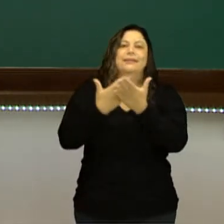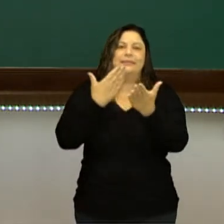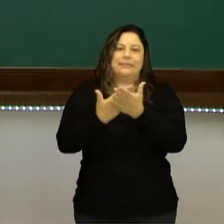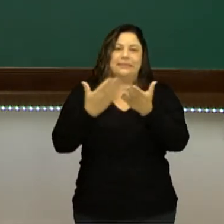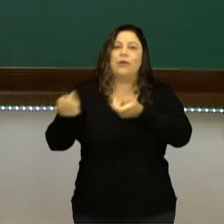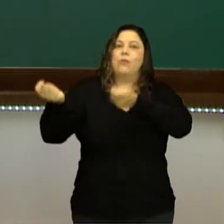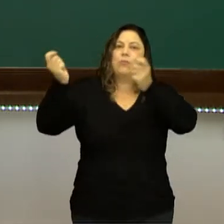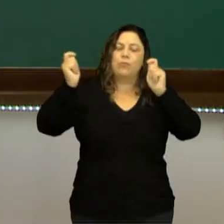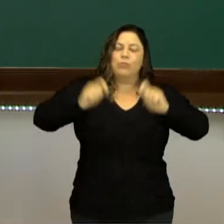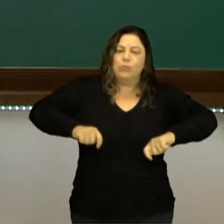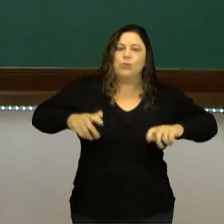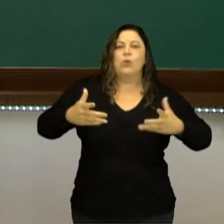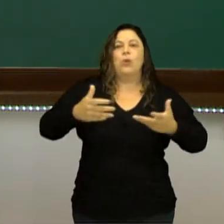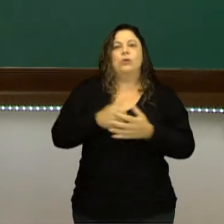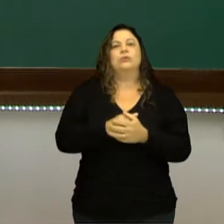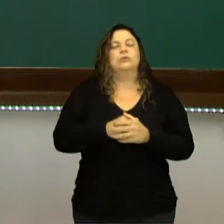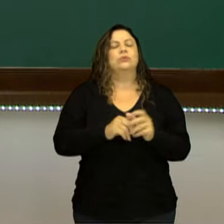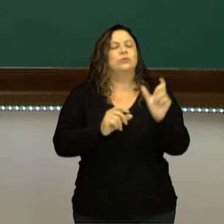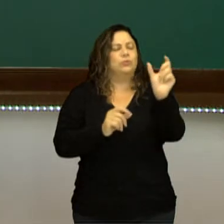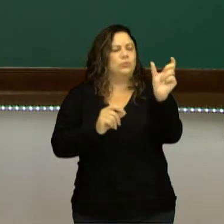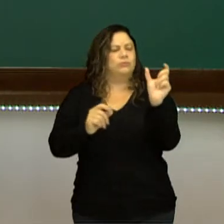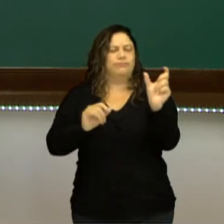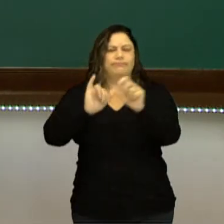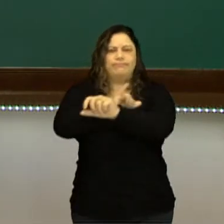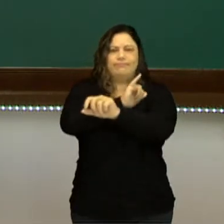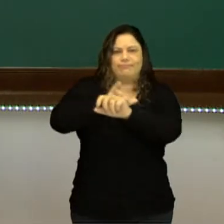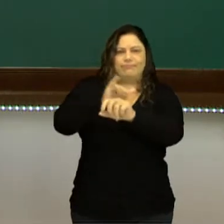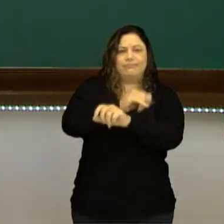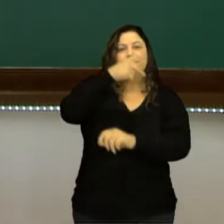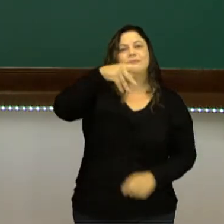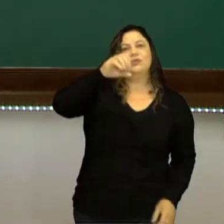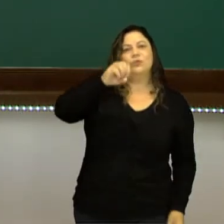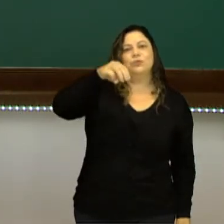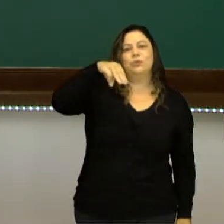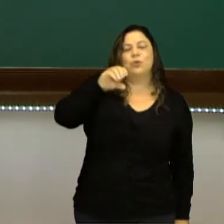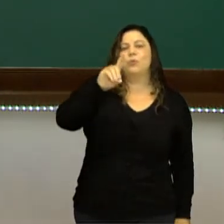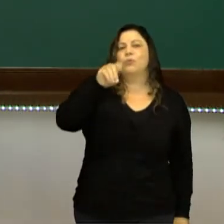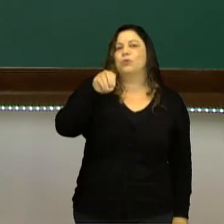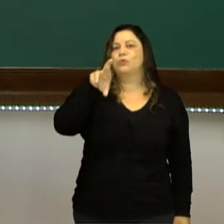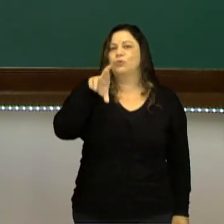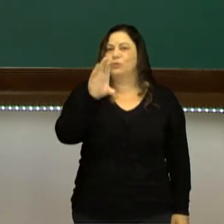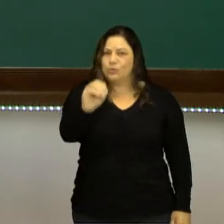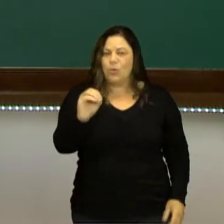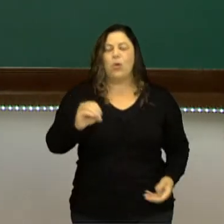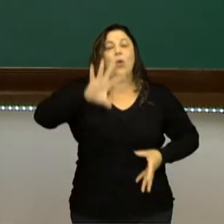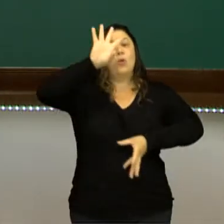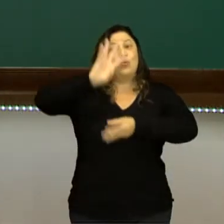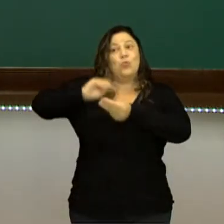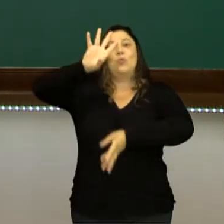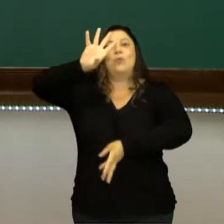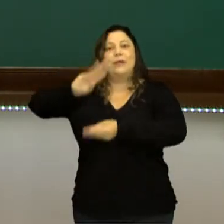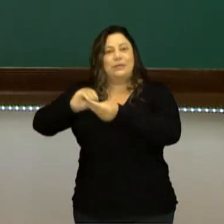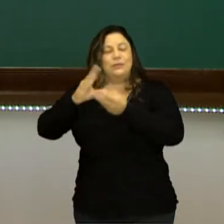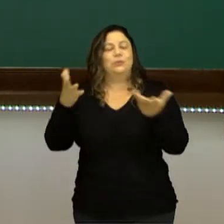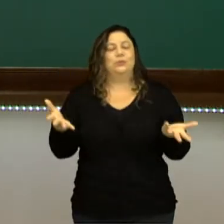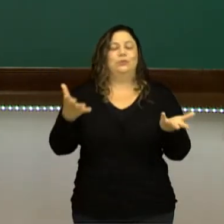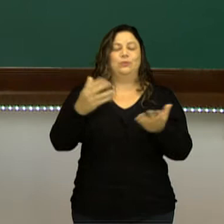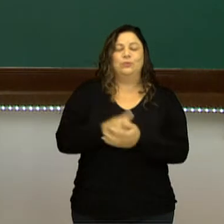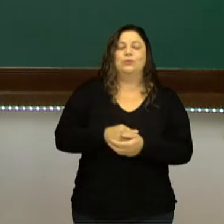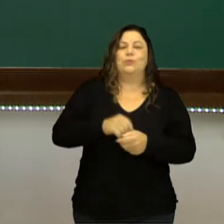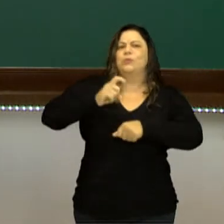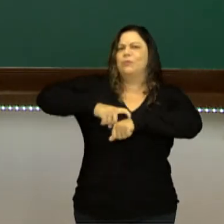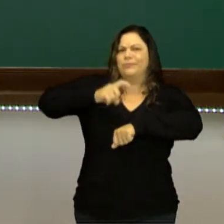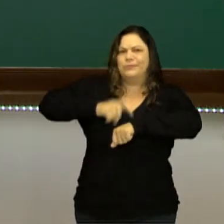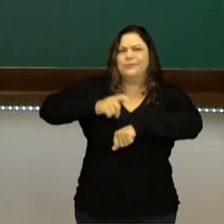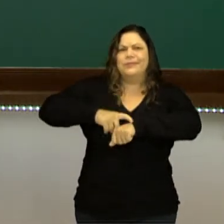e falar sobre a técnica do Pomodoro. A gente pode, sobre técnicas de estudo, falar sobre o resumo, né, resumir ali no momento em que a